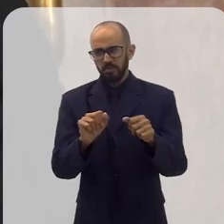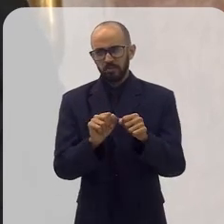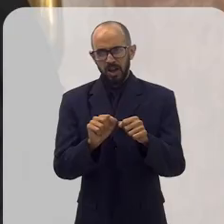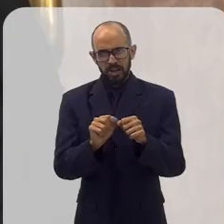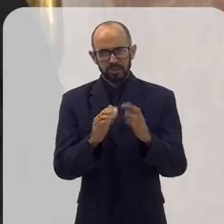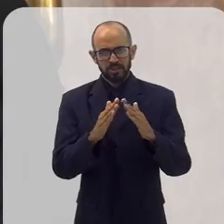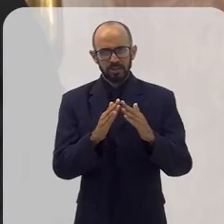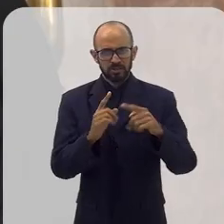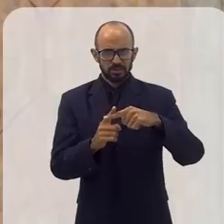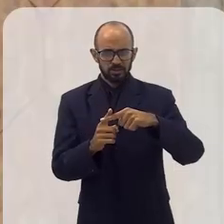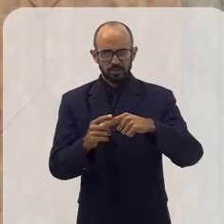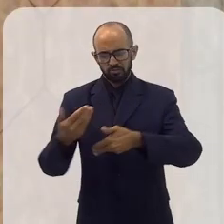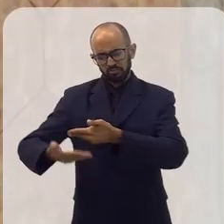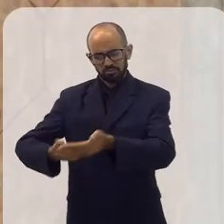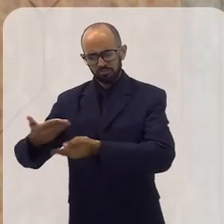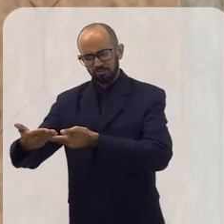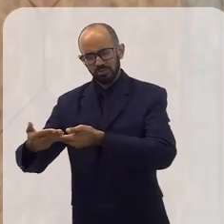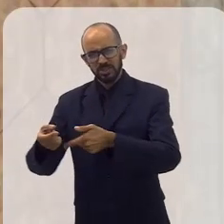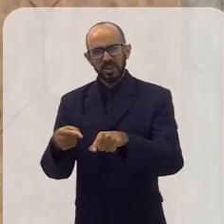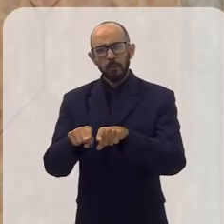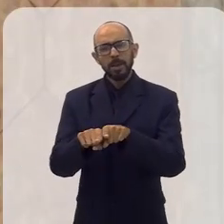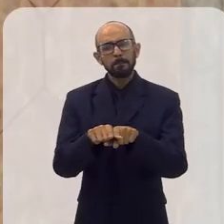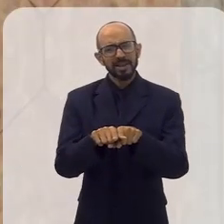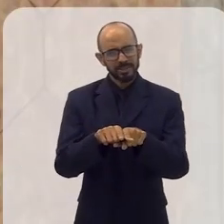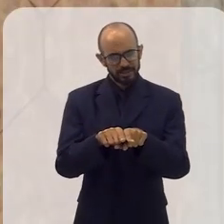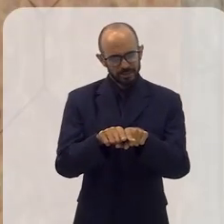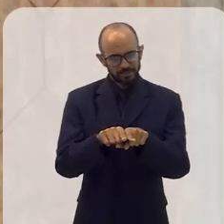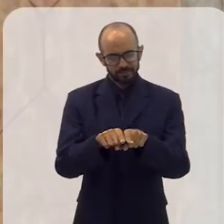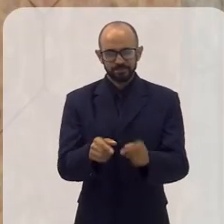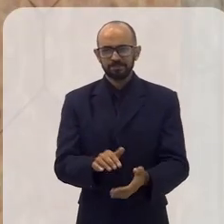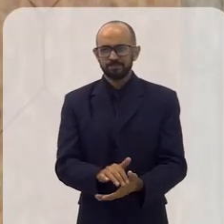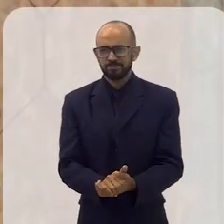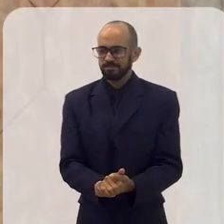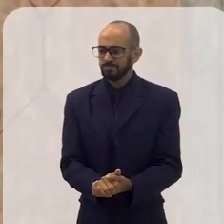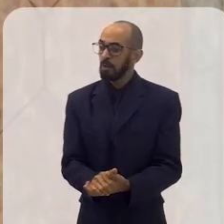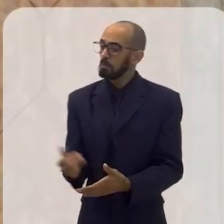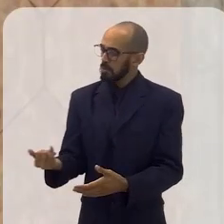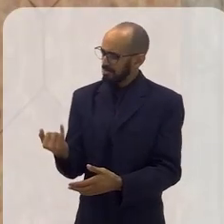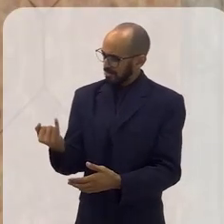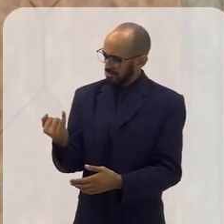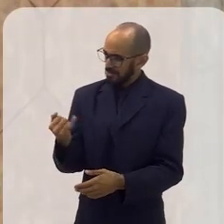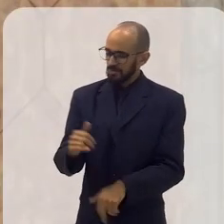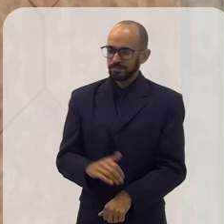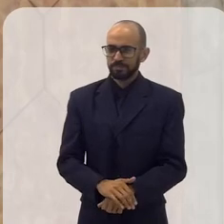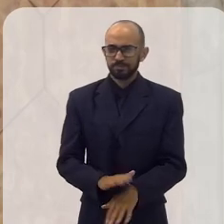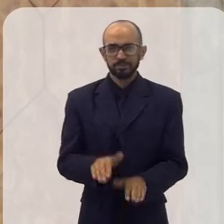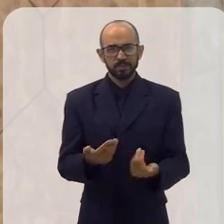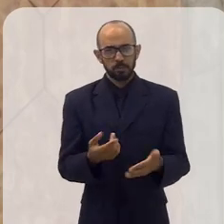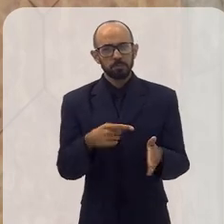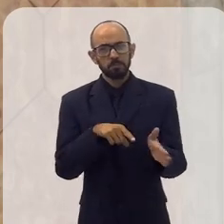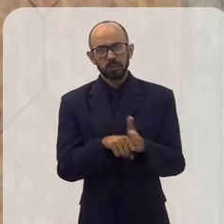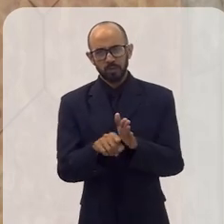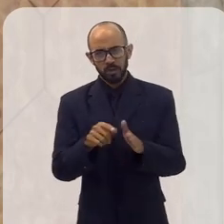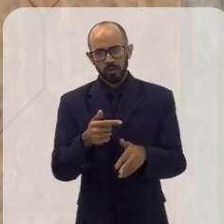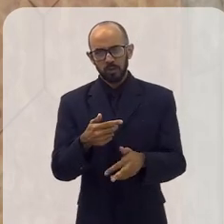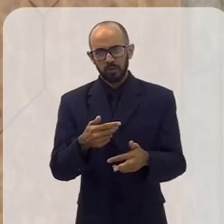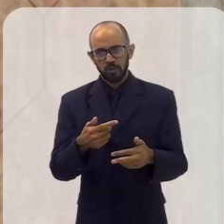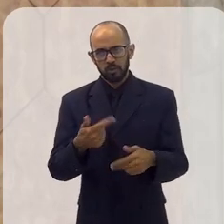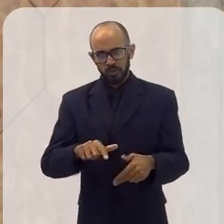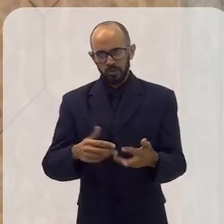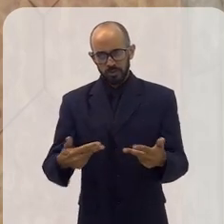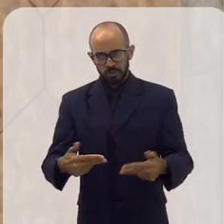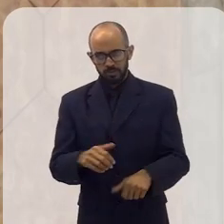sempre entre as igrejas co-irmãs. Muito importante. Então, queria lhe fazer uma outra